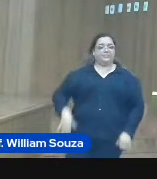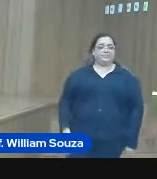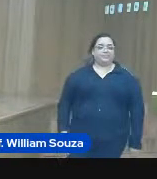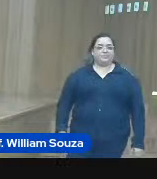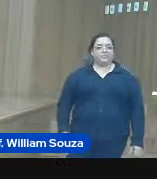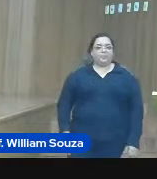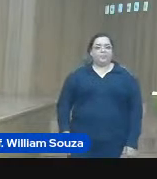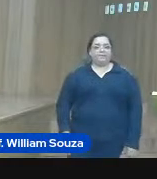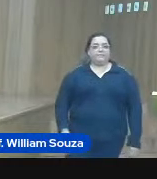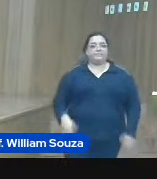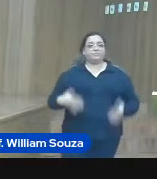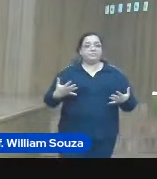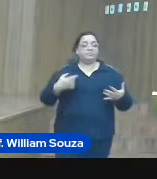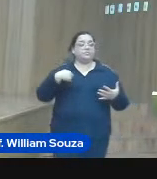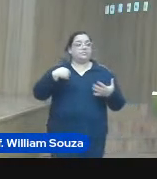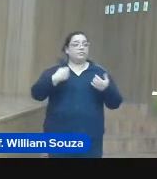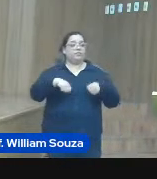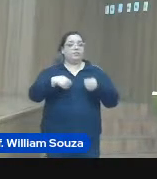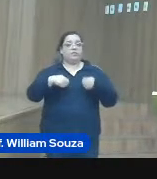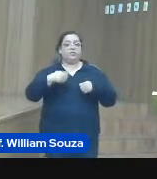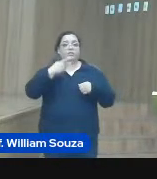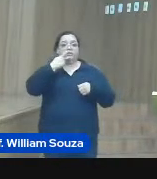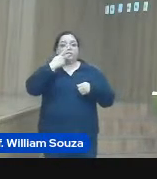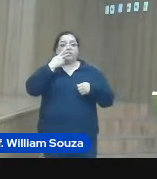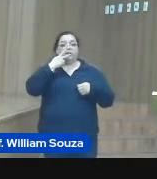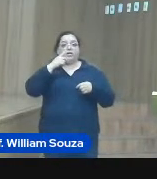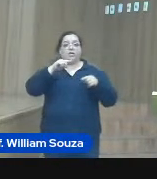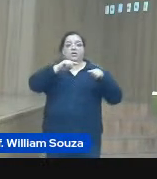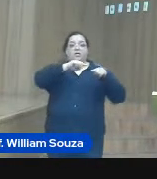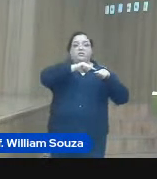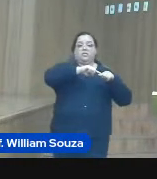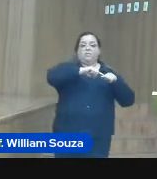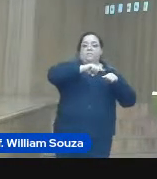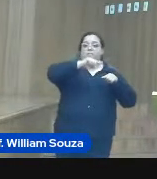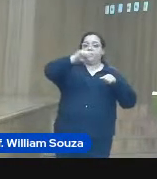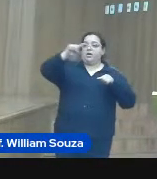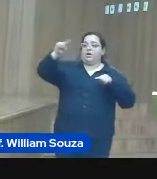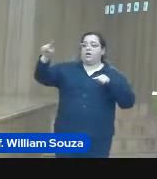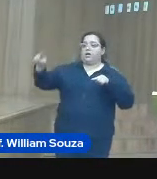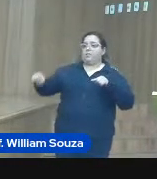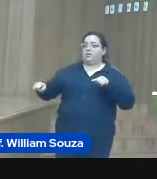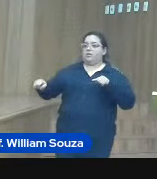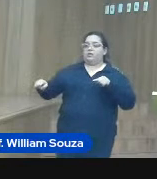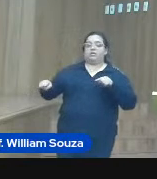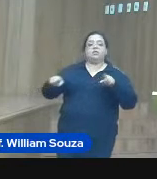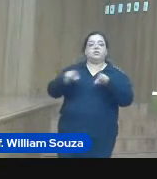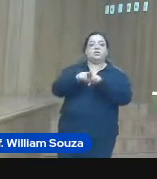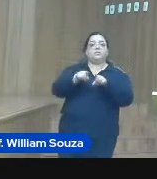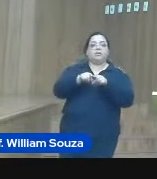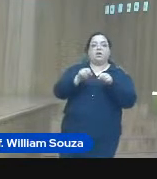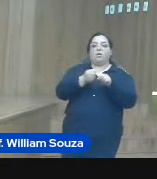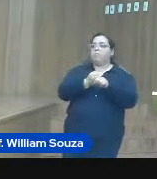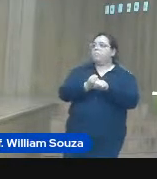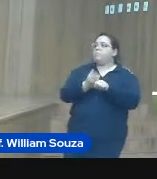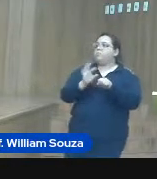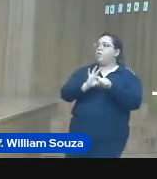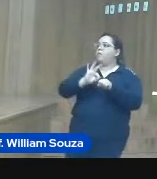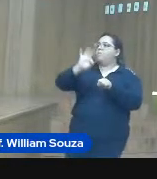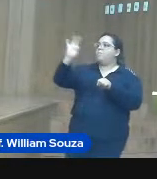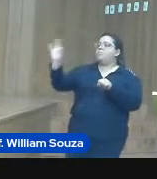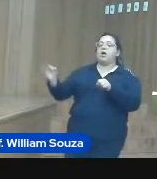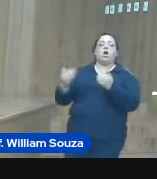essa parábola aí é a parábola do míssil e que isso é ruim e que a gente tem que saber